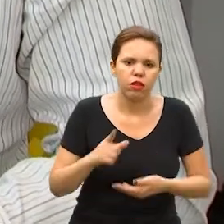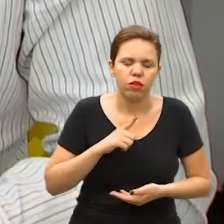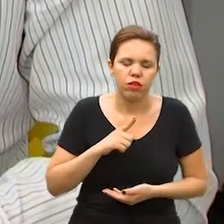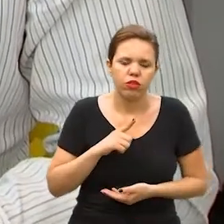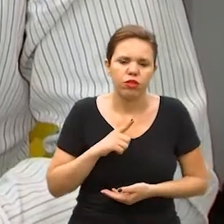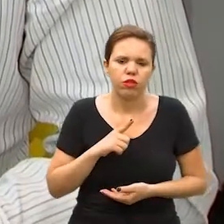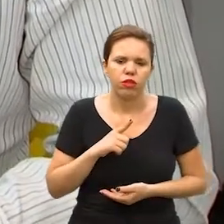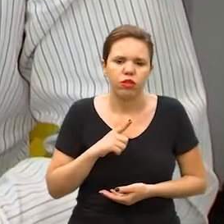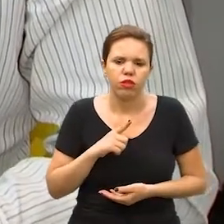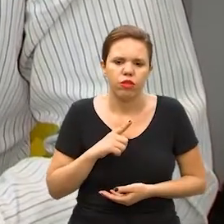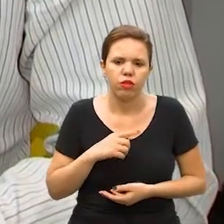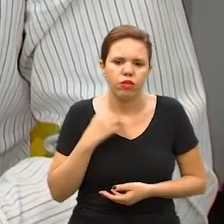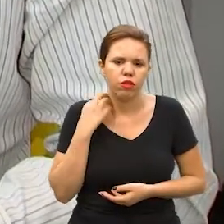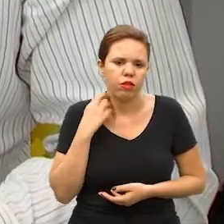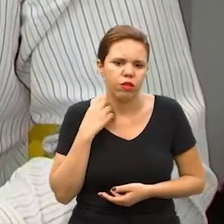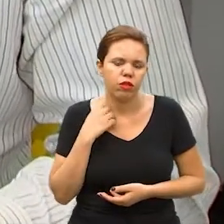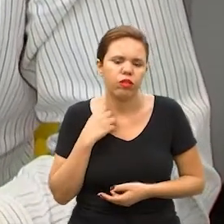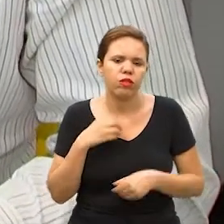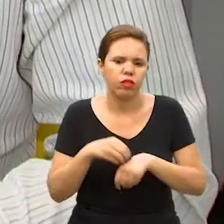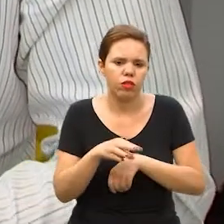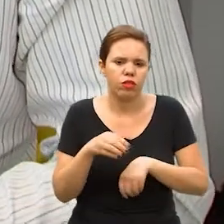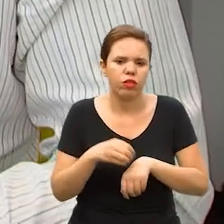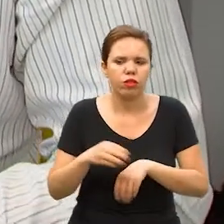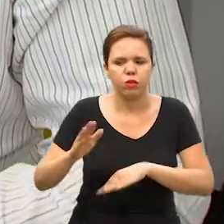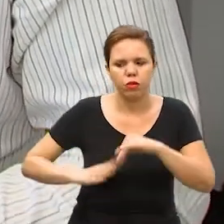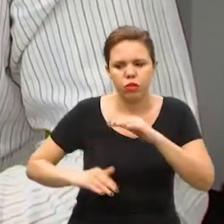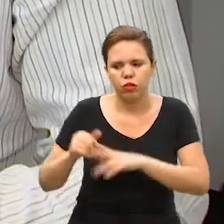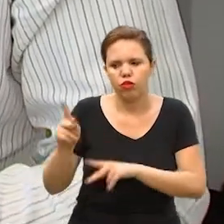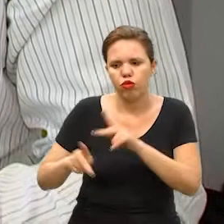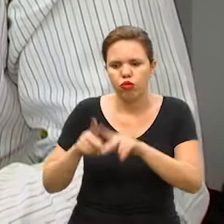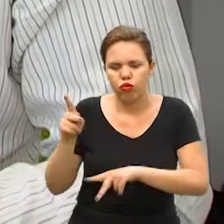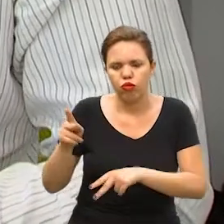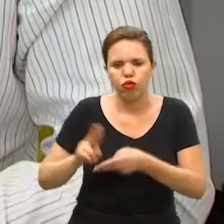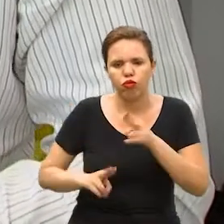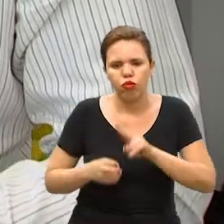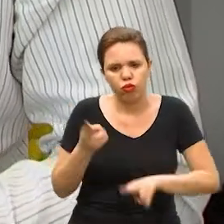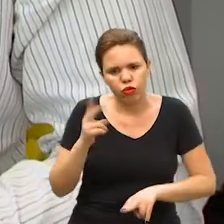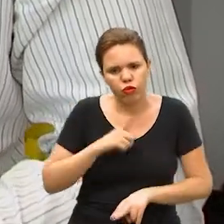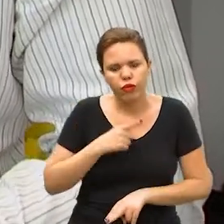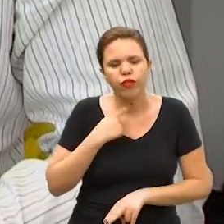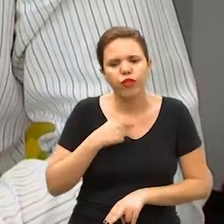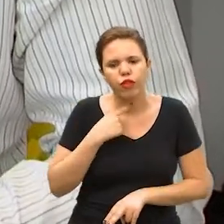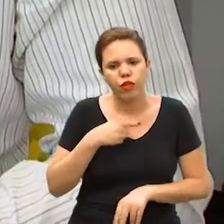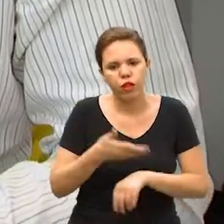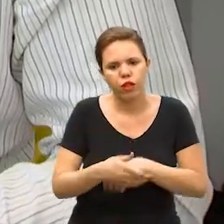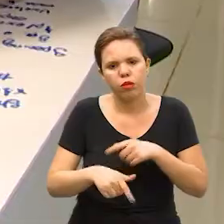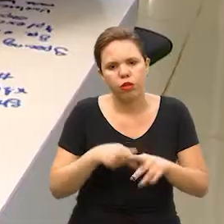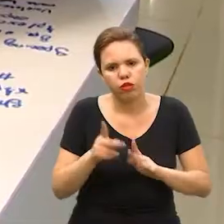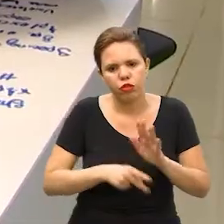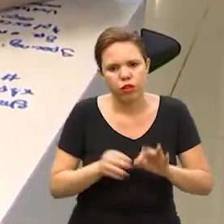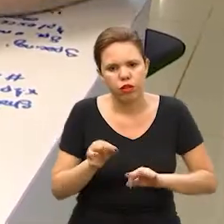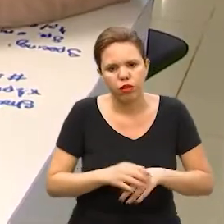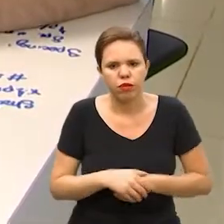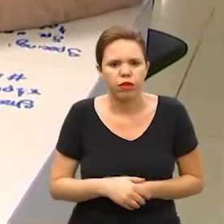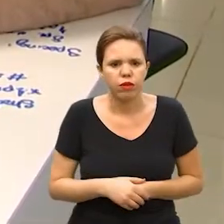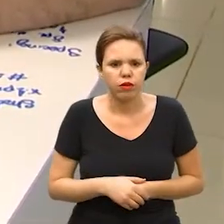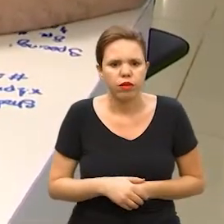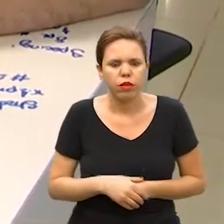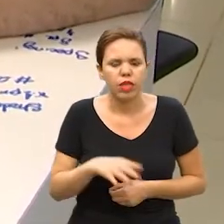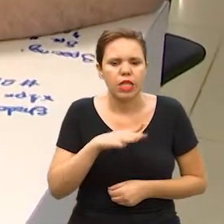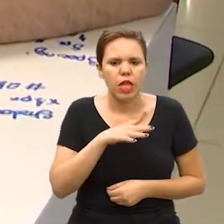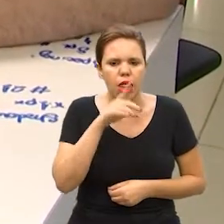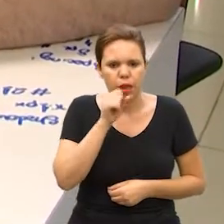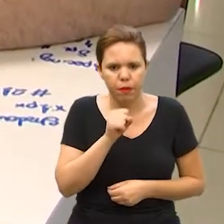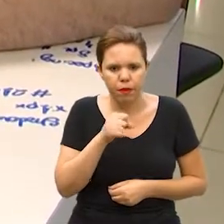recebeu realmente indicação de profissionais e jovens talentos que tinham vontade de participar do nosso projeto. Em Limeira a gente